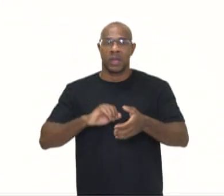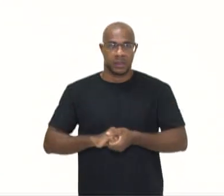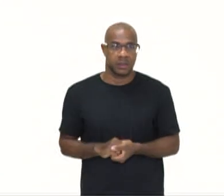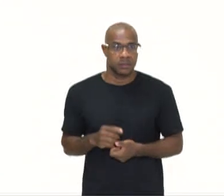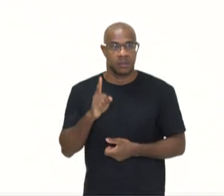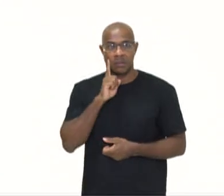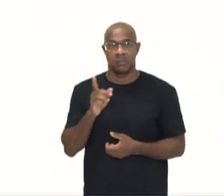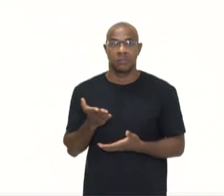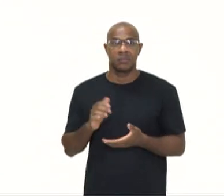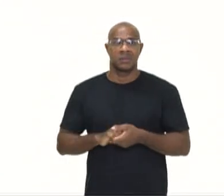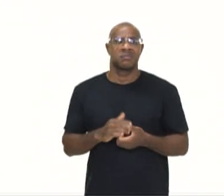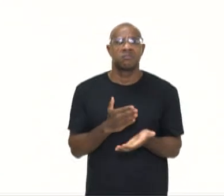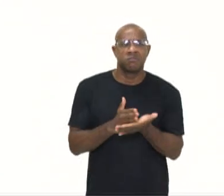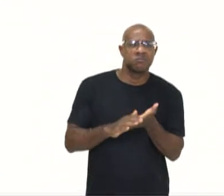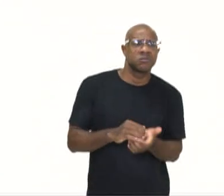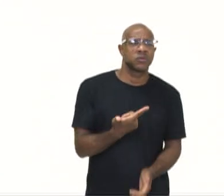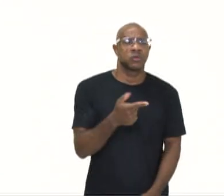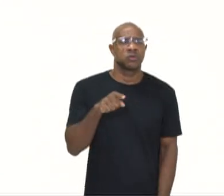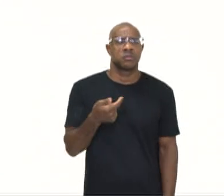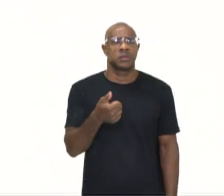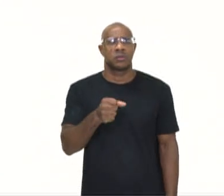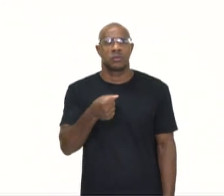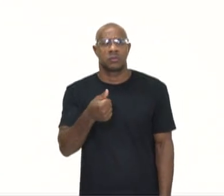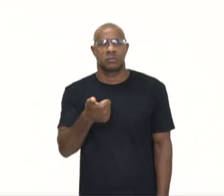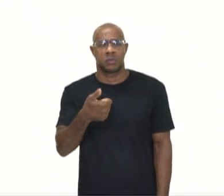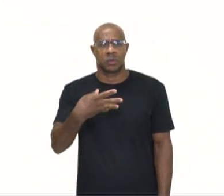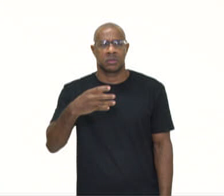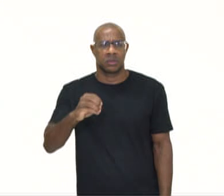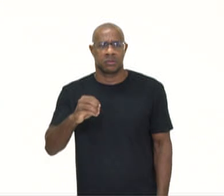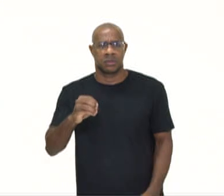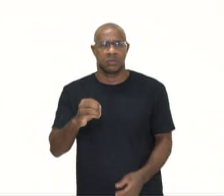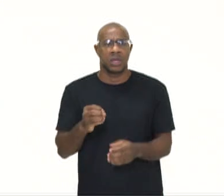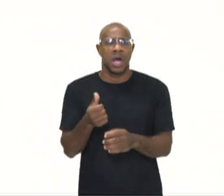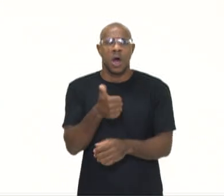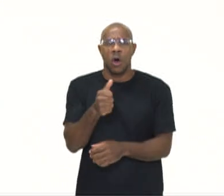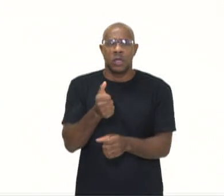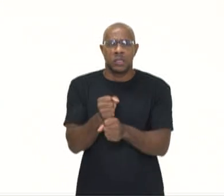entre 2.400 anos e 11.000 anos atrás?